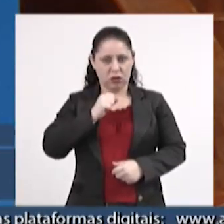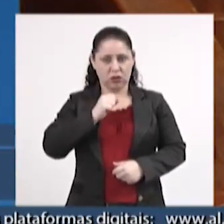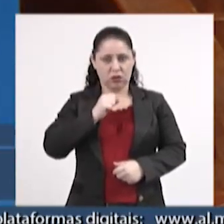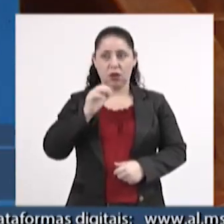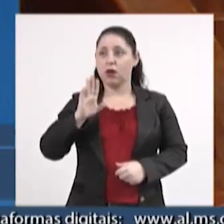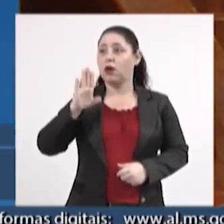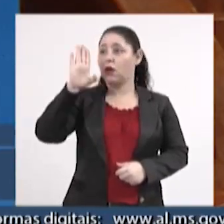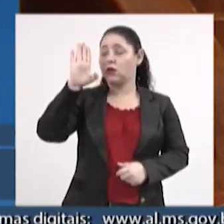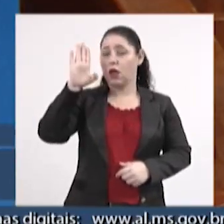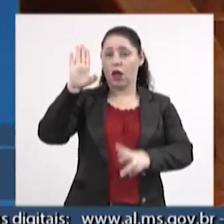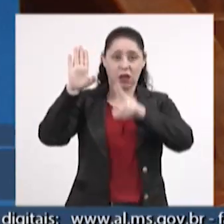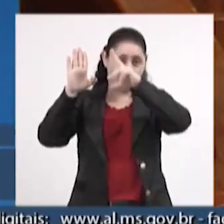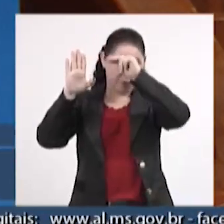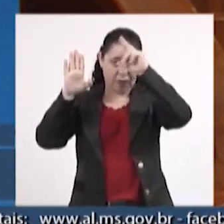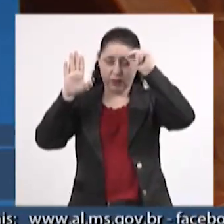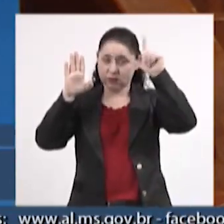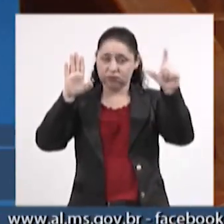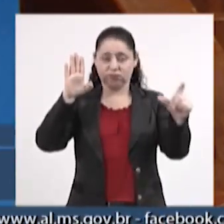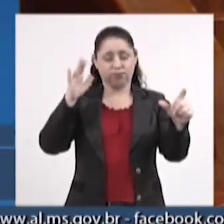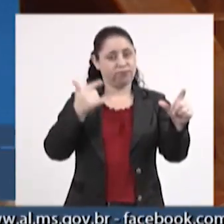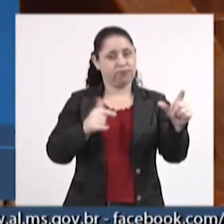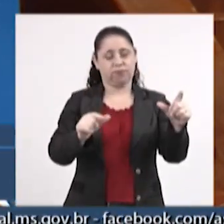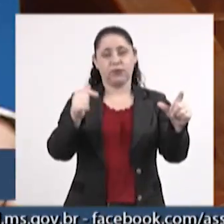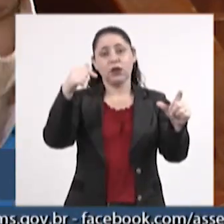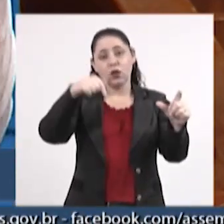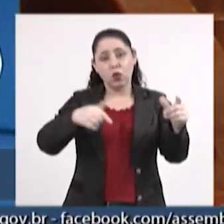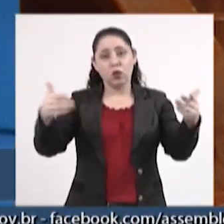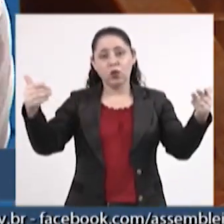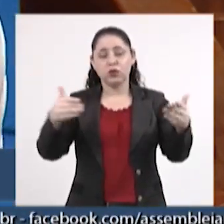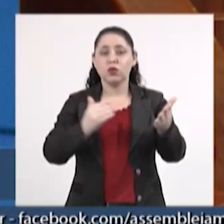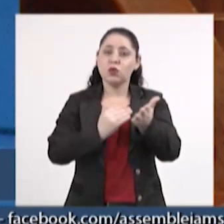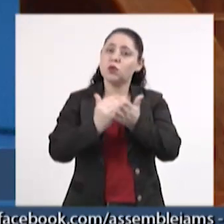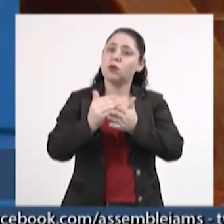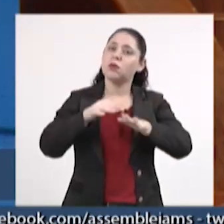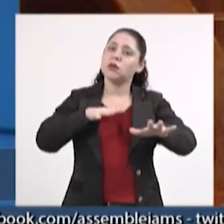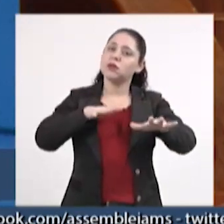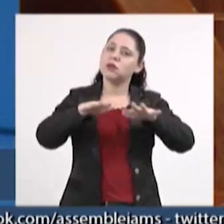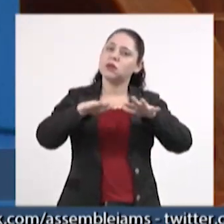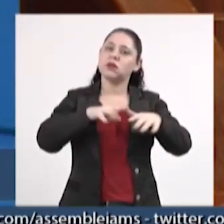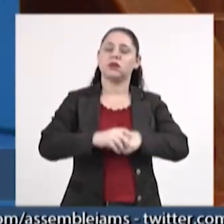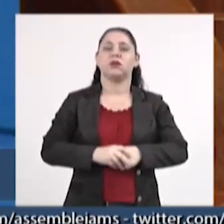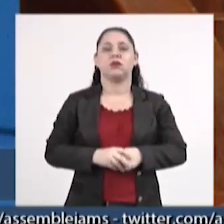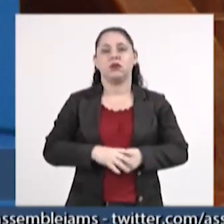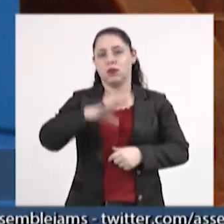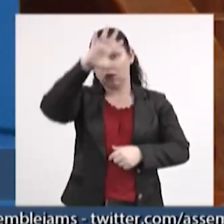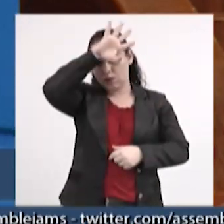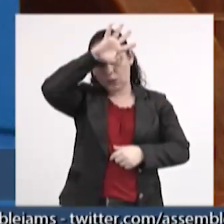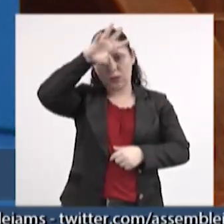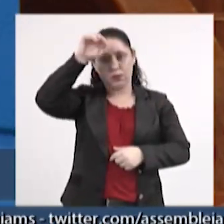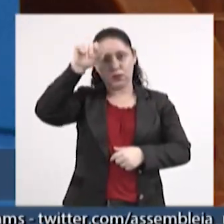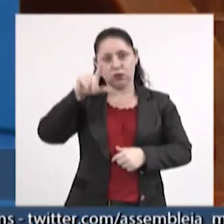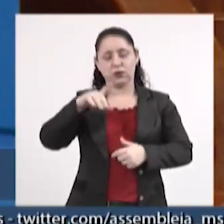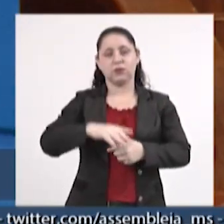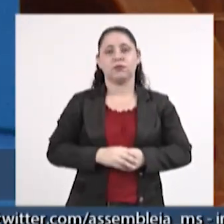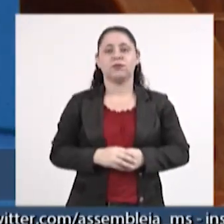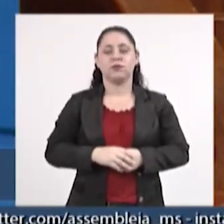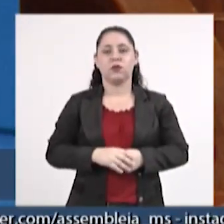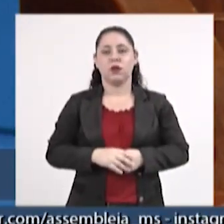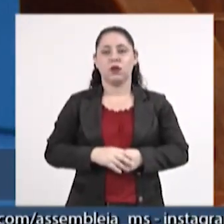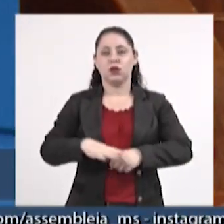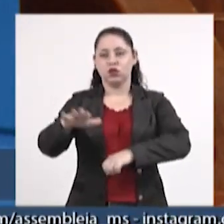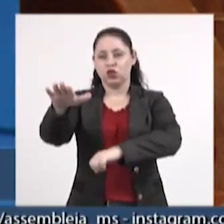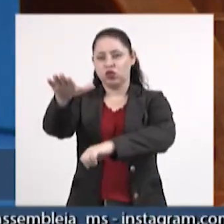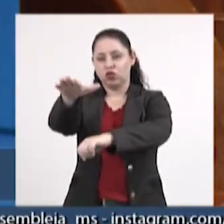sair candidata a prefeita. Então, eu estou aqui, começando a marcha por Mato Grosso do Sul,